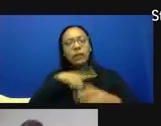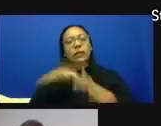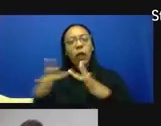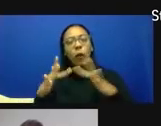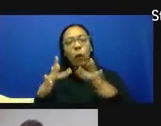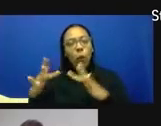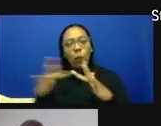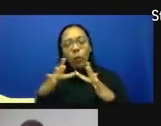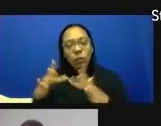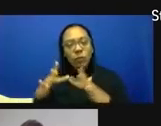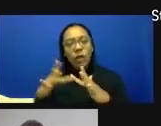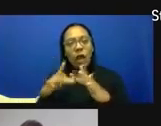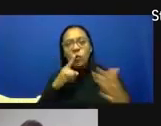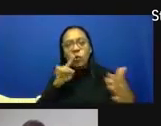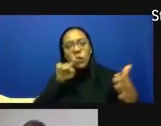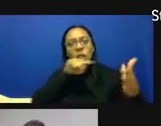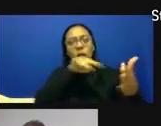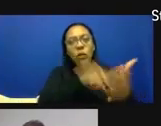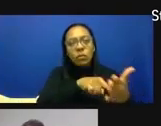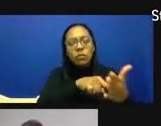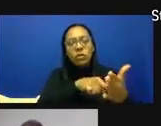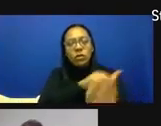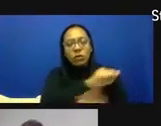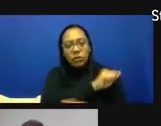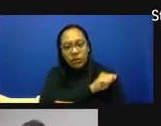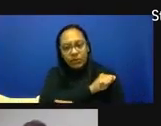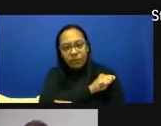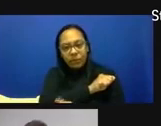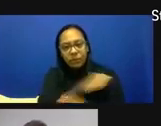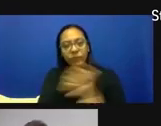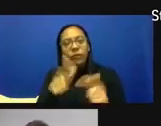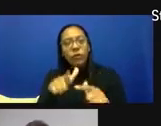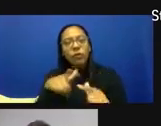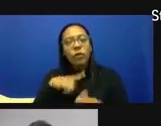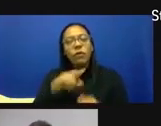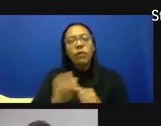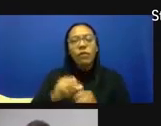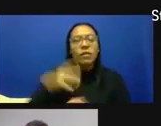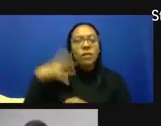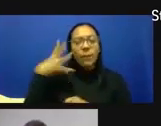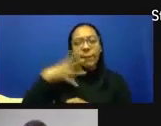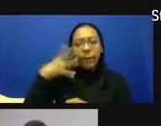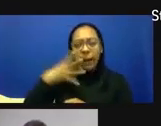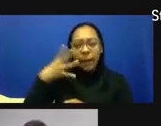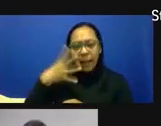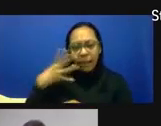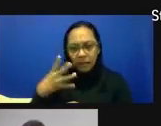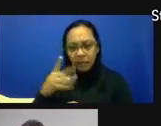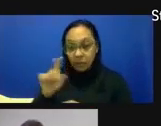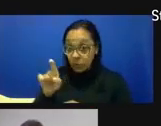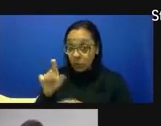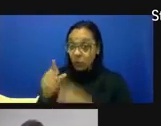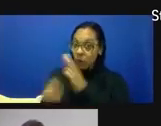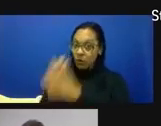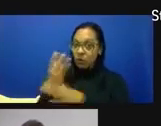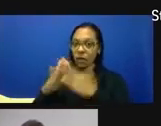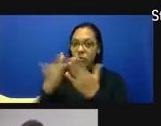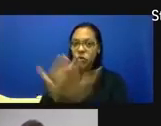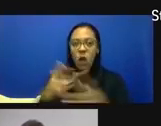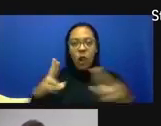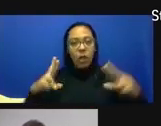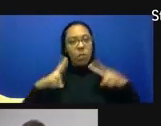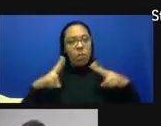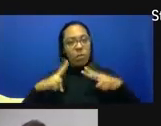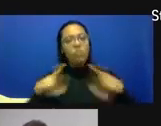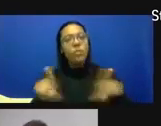denúncias dos próprios alunos, né? Quando eu vou fazer uma palestra numa escola, isso acontece em escolas privadas também, né? Quando eu